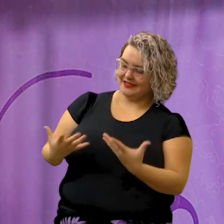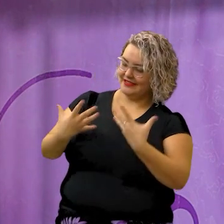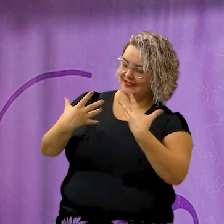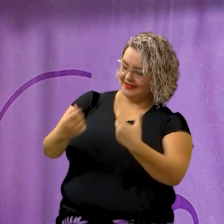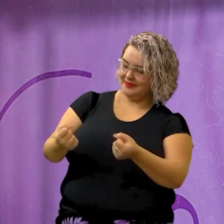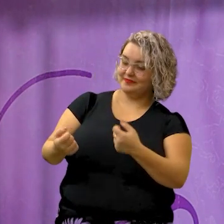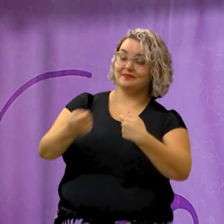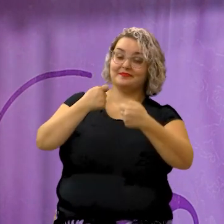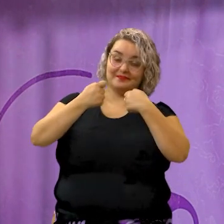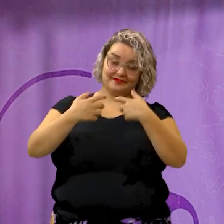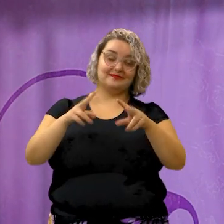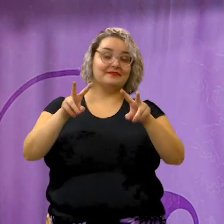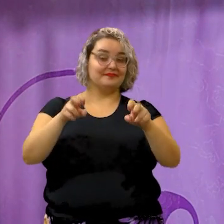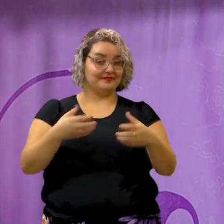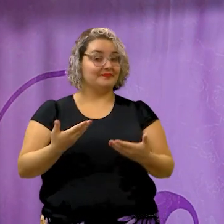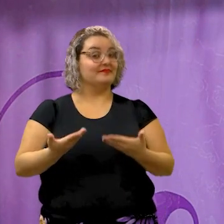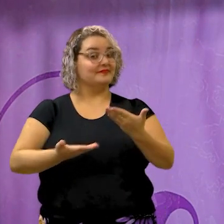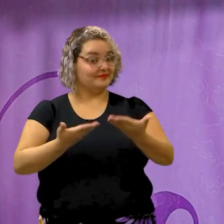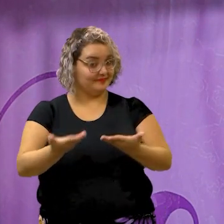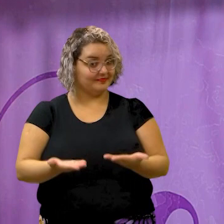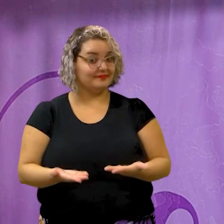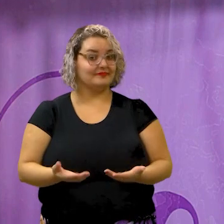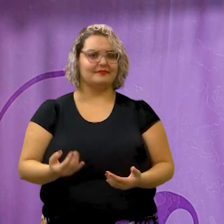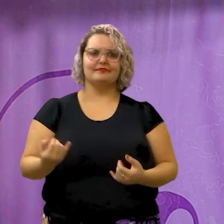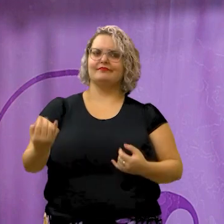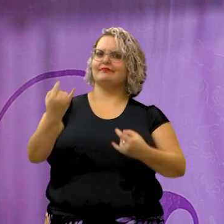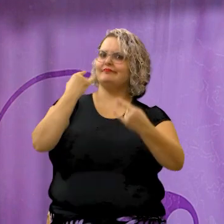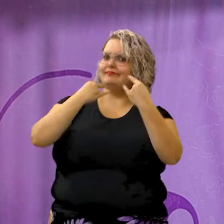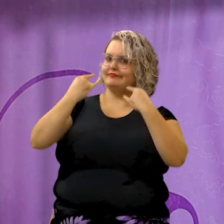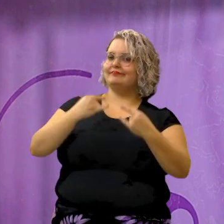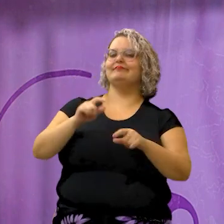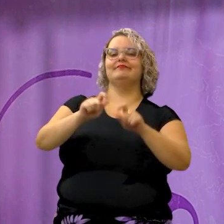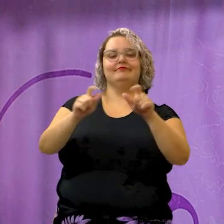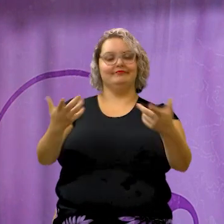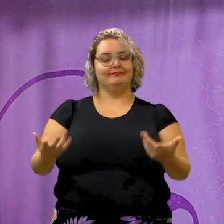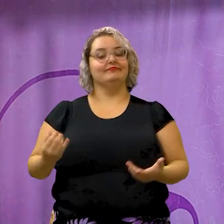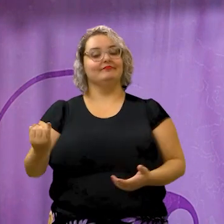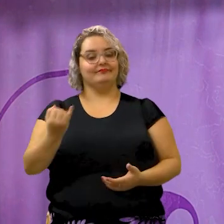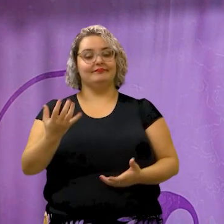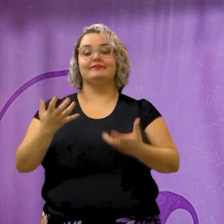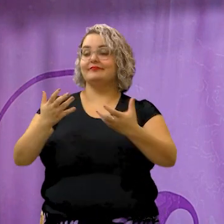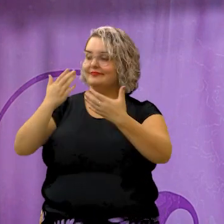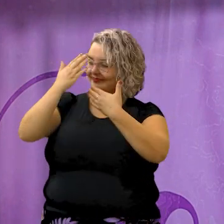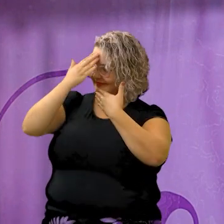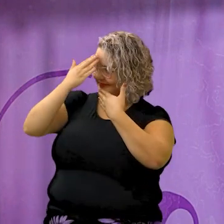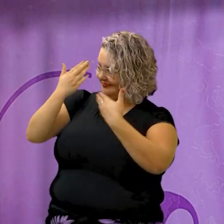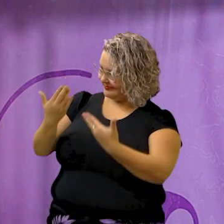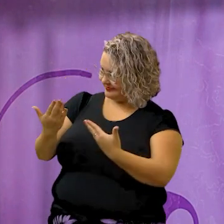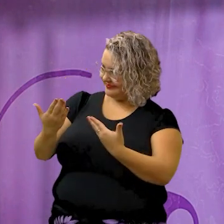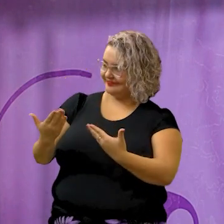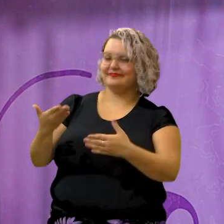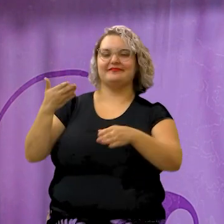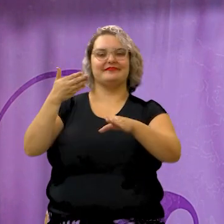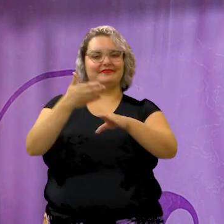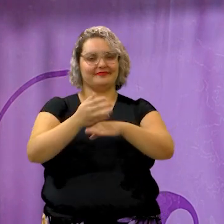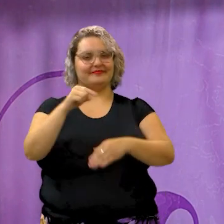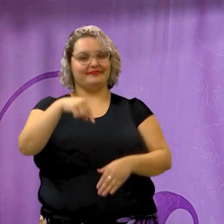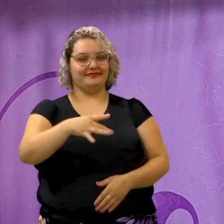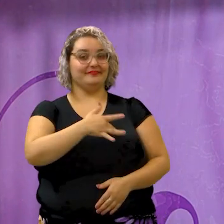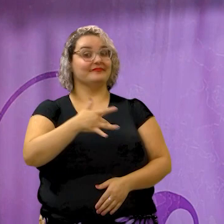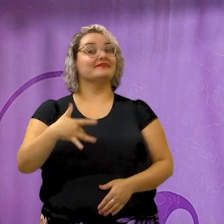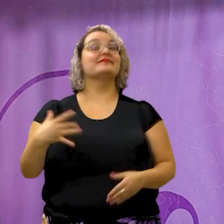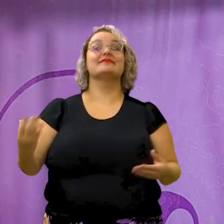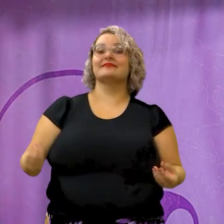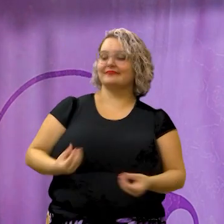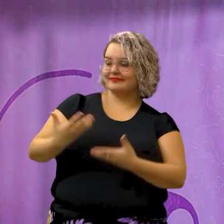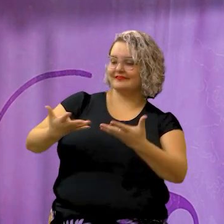nosso convite aqui do Saúde é Vida para falar desse tema que interessa muita gente, tão importante, né, doutora? Eu quero agradecer a